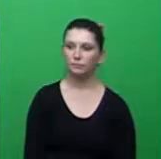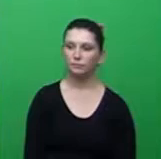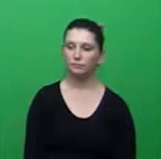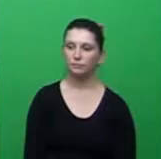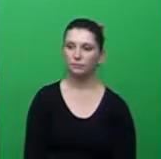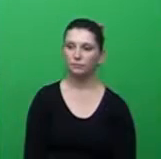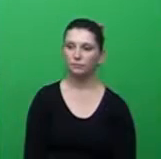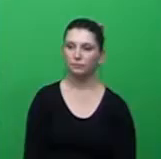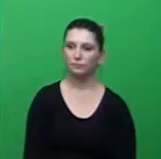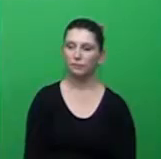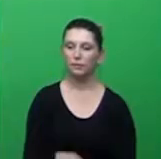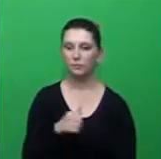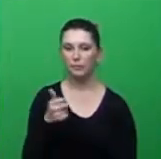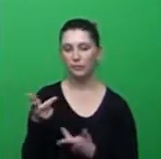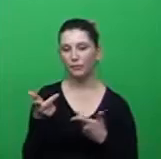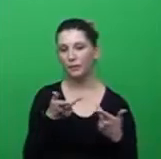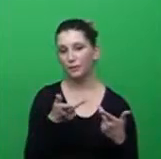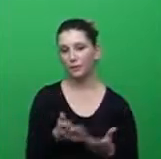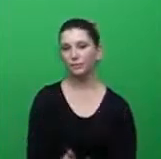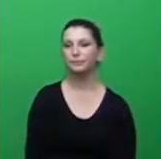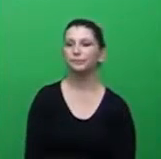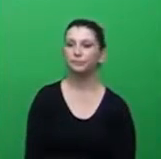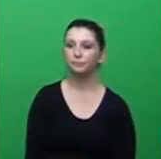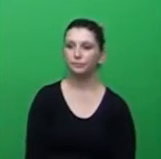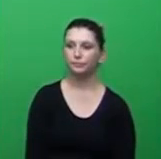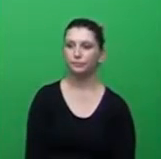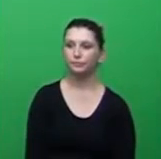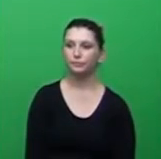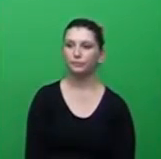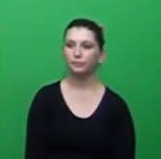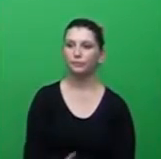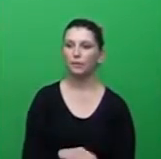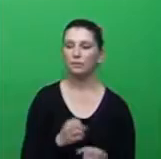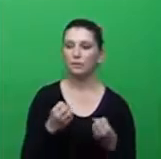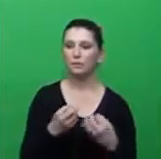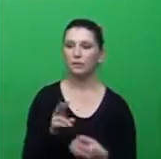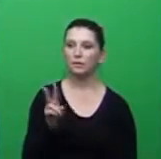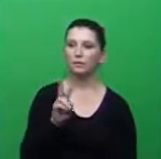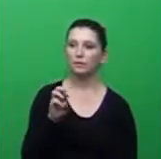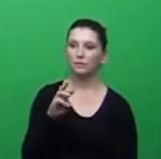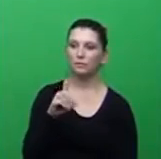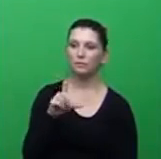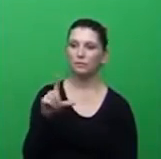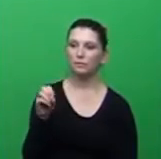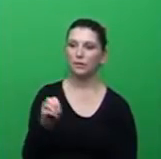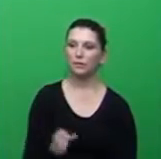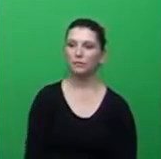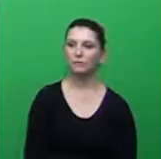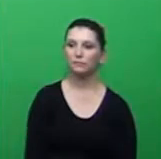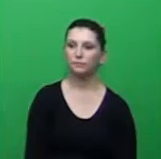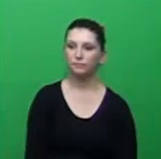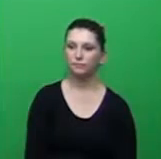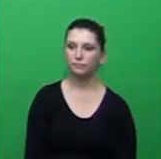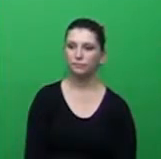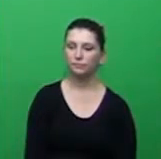Então, Giovanni, seja bem-vindo. Questão de ordem cedida ao vereador José Carlos Melo.